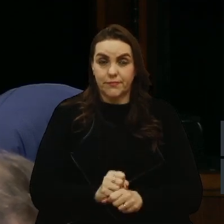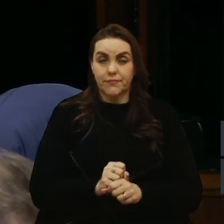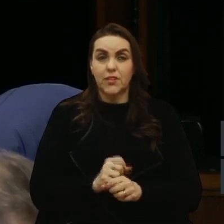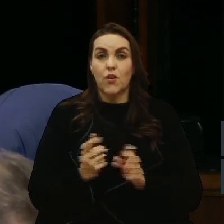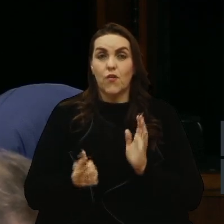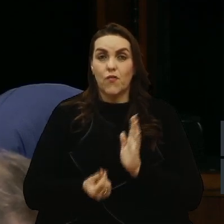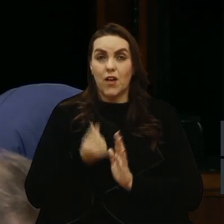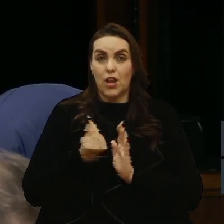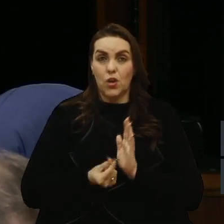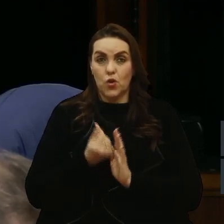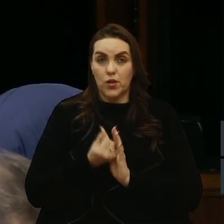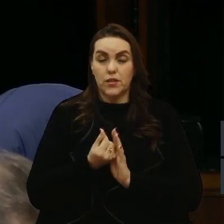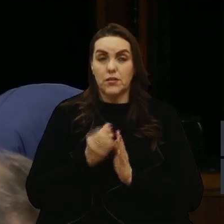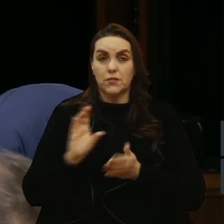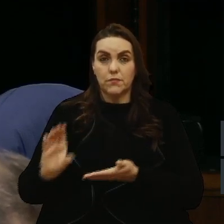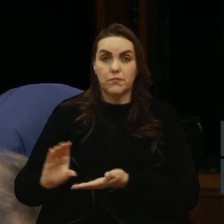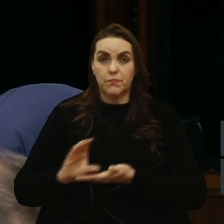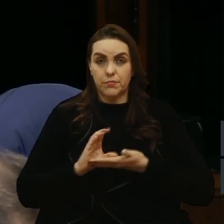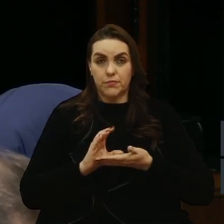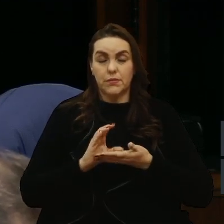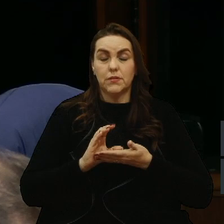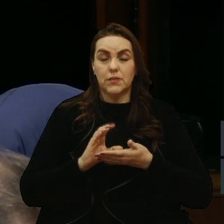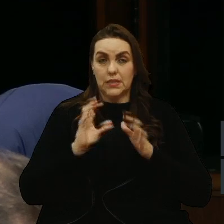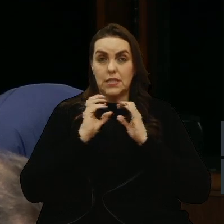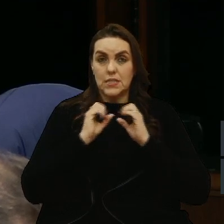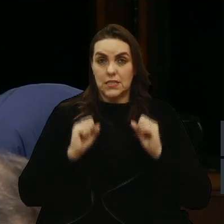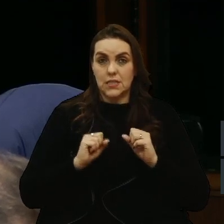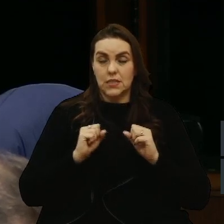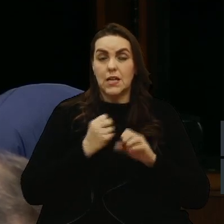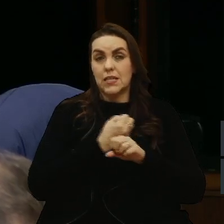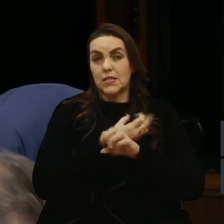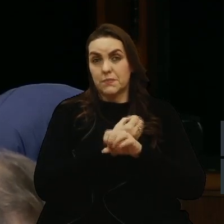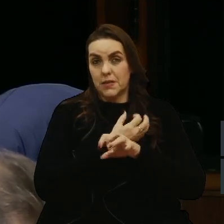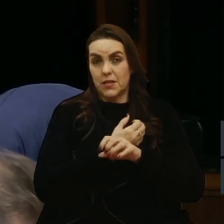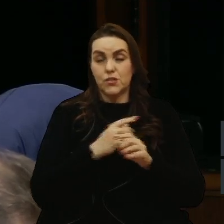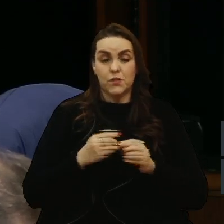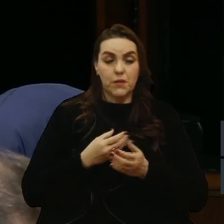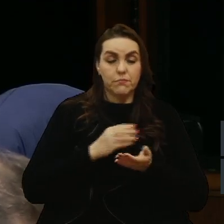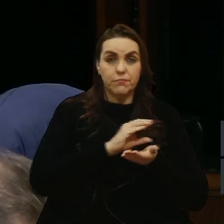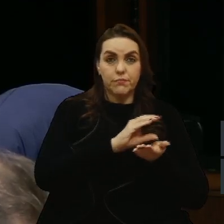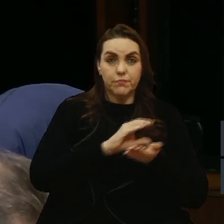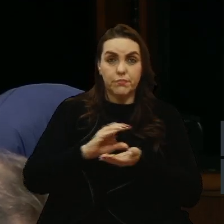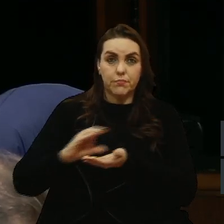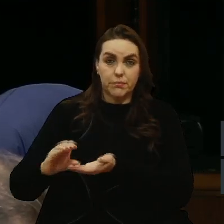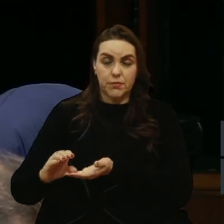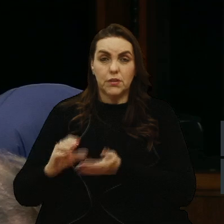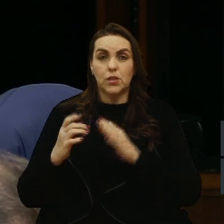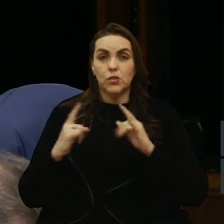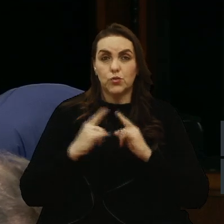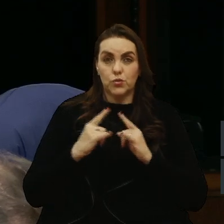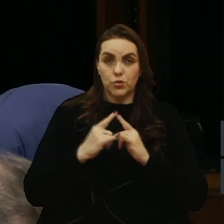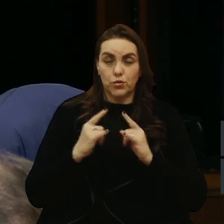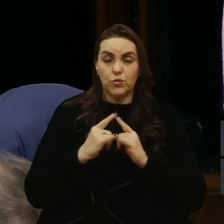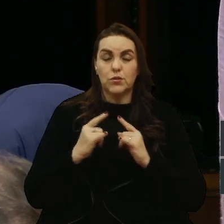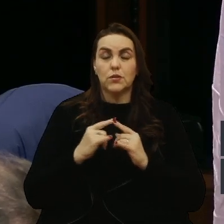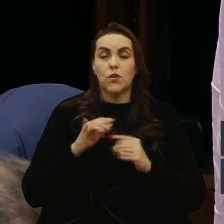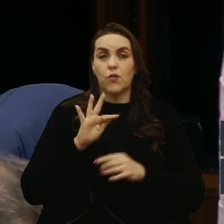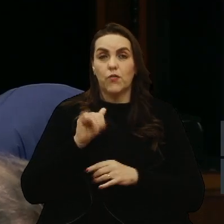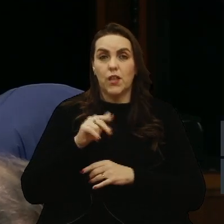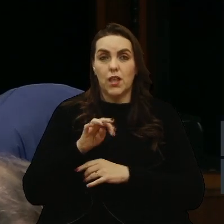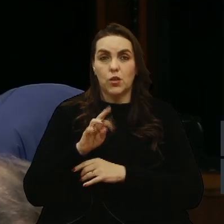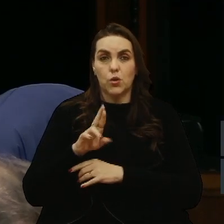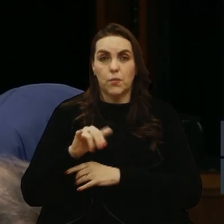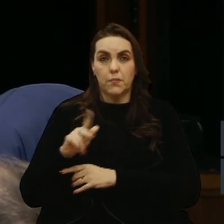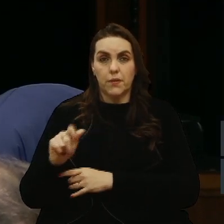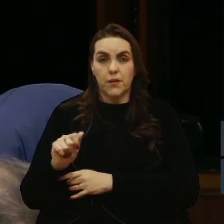valores aportados da Secretaria Municipal de Educação para as entidades filantrópicas, que são as mantenedoras das